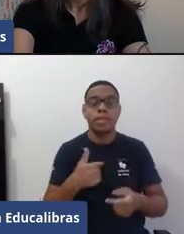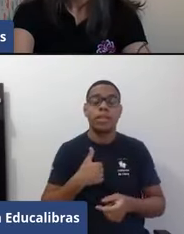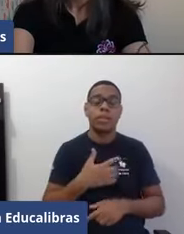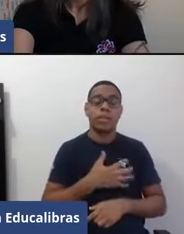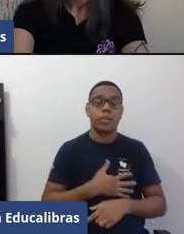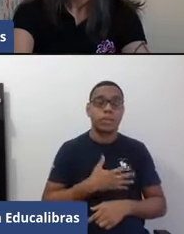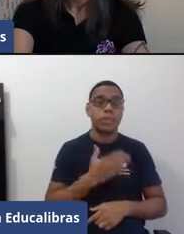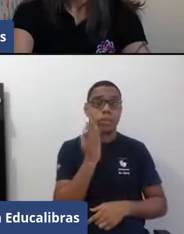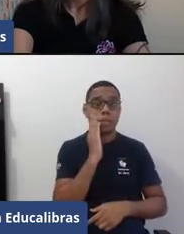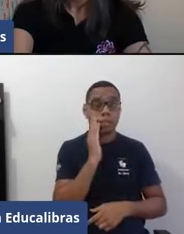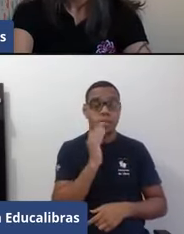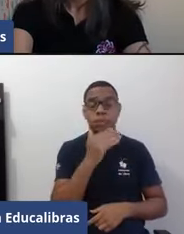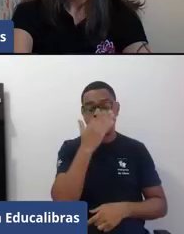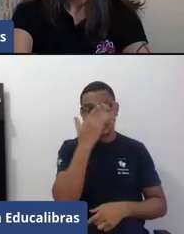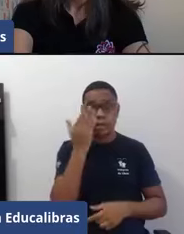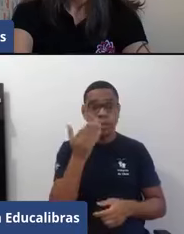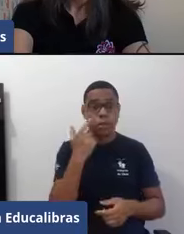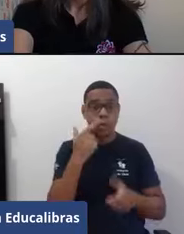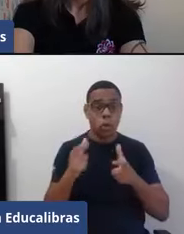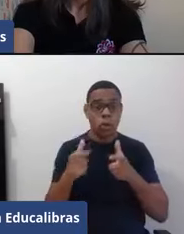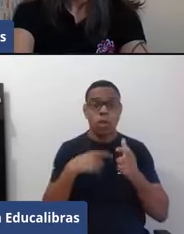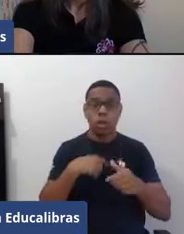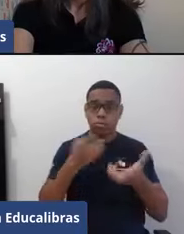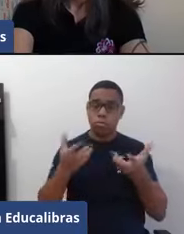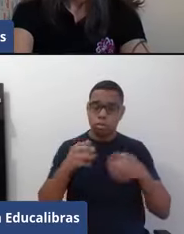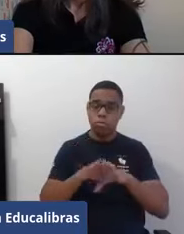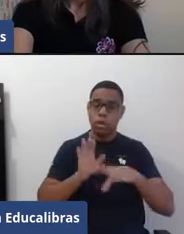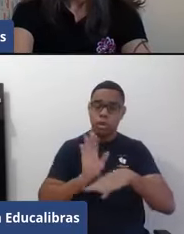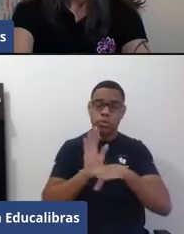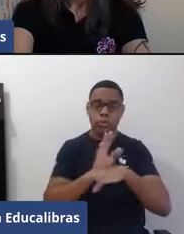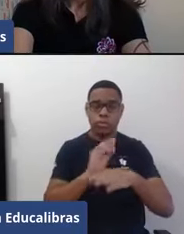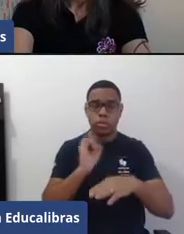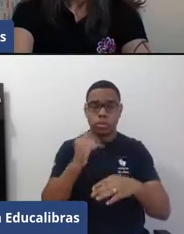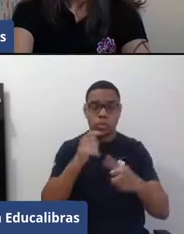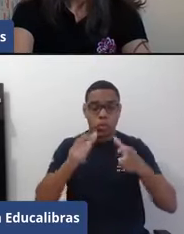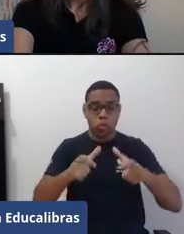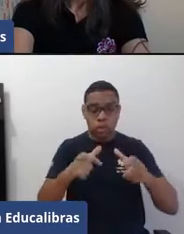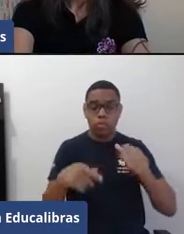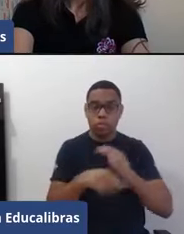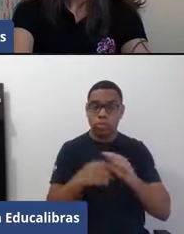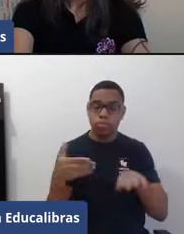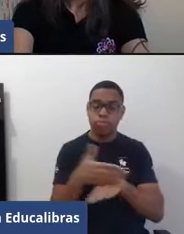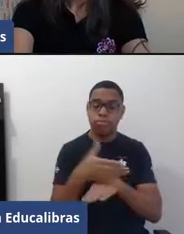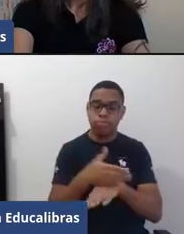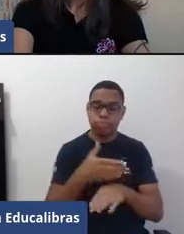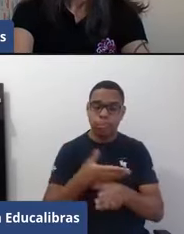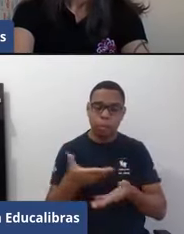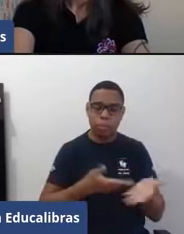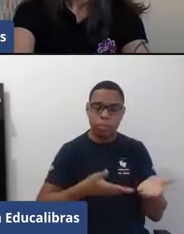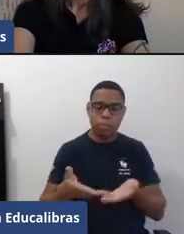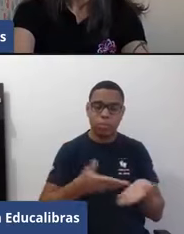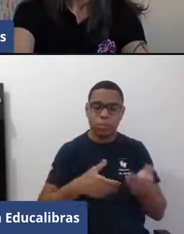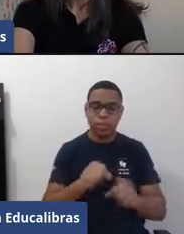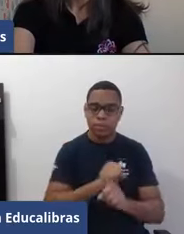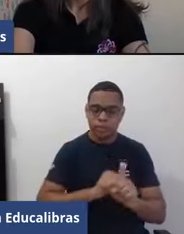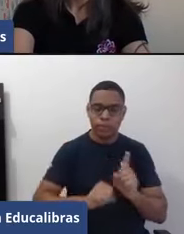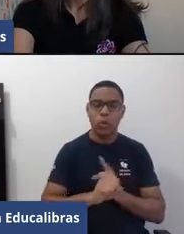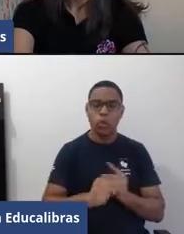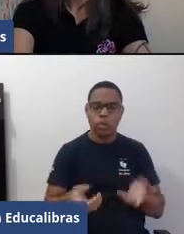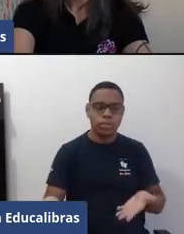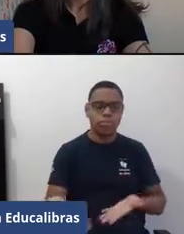imensamente de ver isso, e eu estou disposta a fazer. E tivesse um local, pelo menos que eles frequentaram semana socializando,